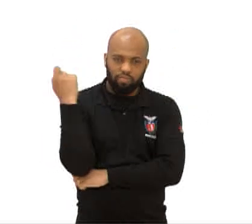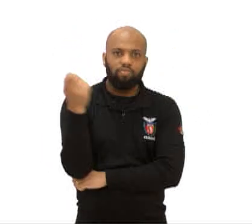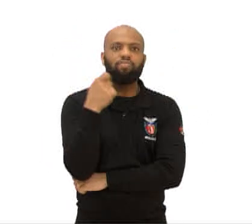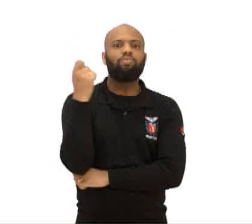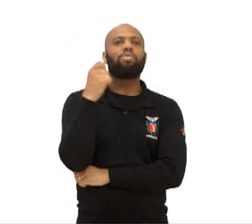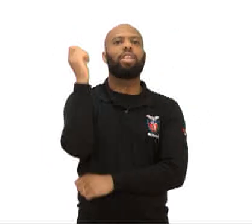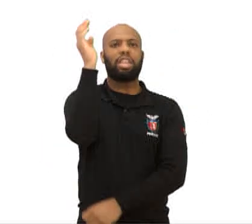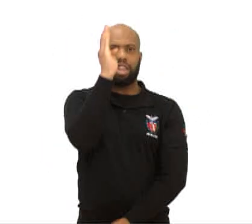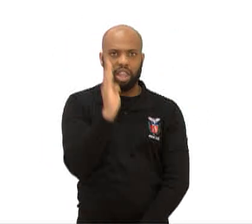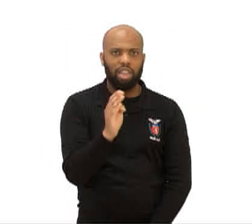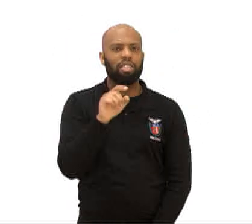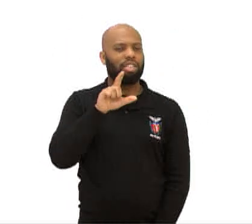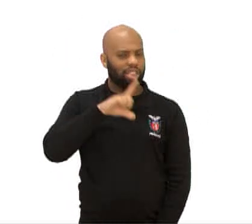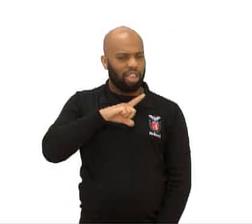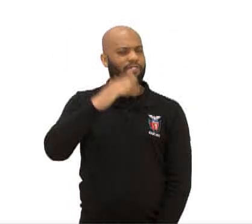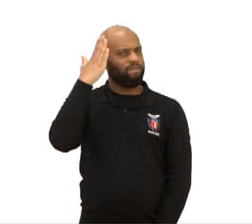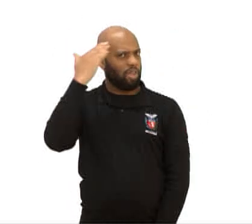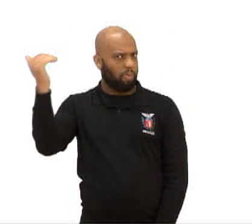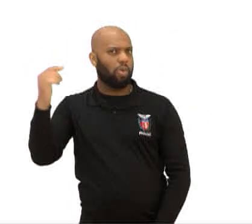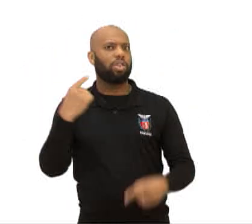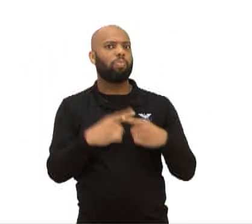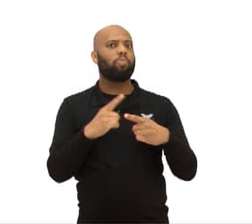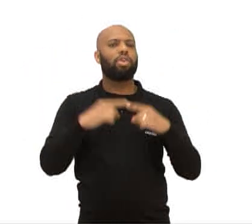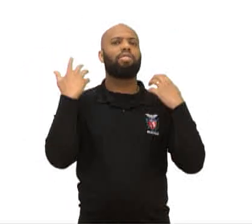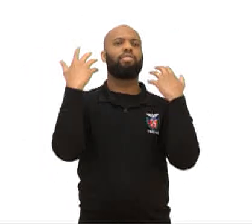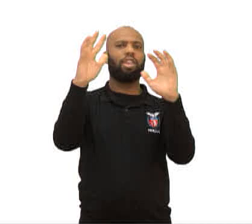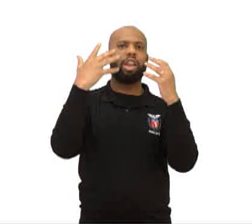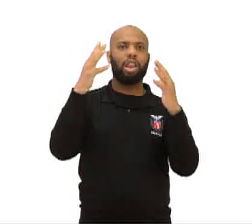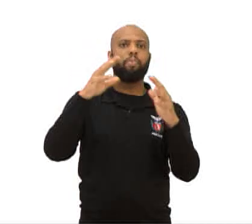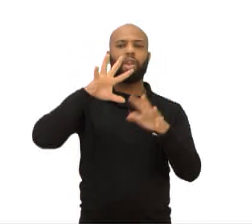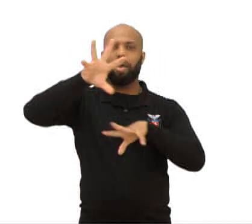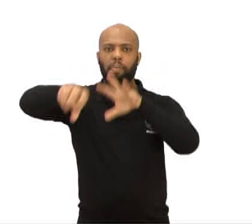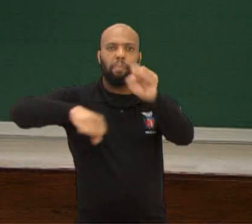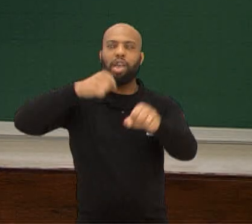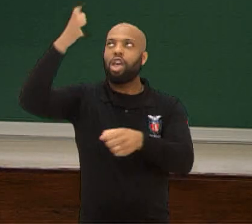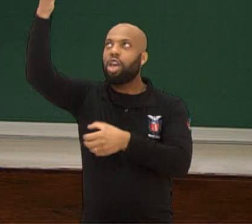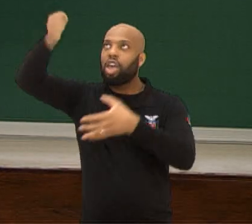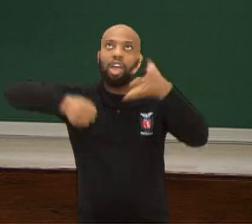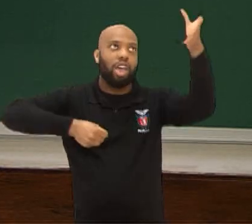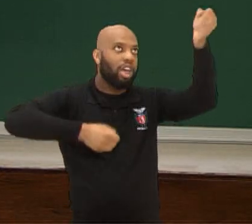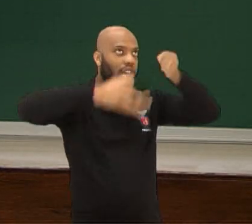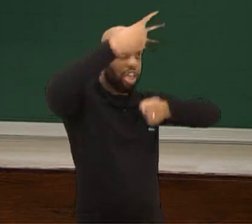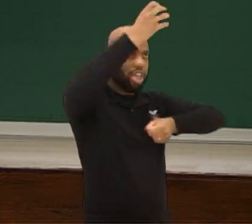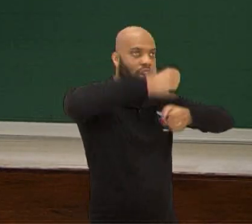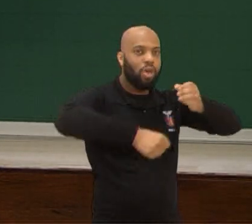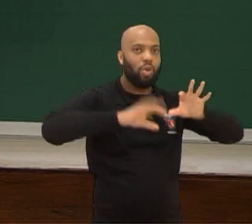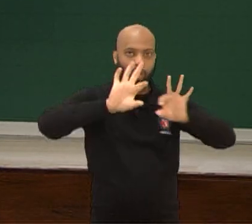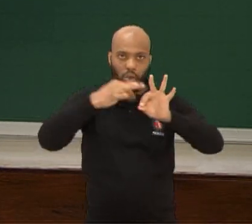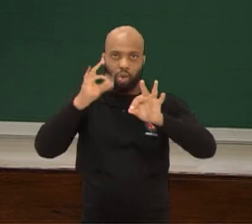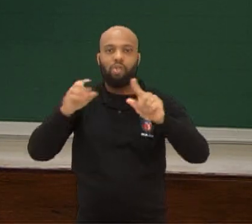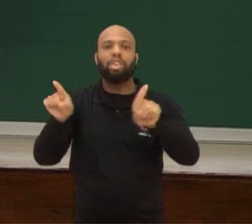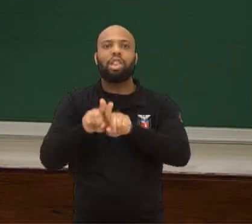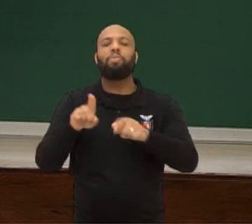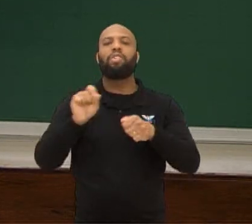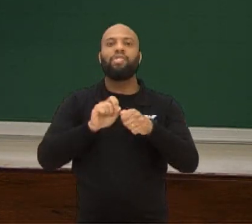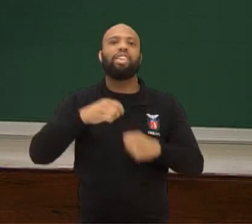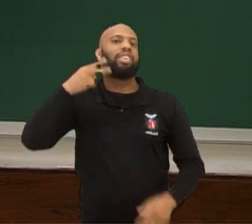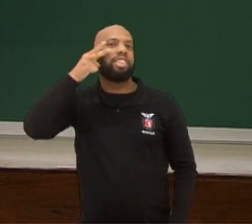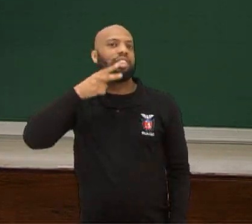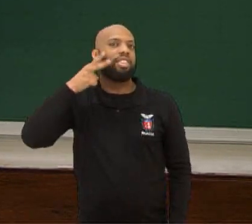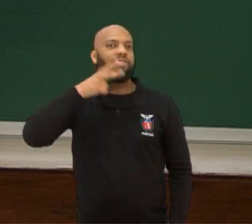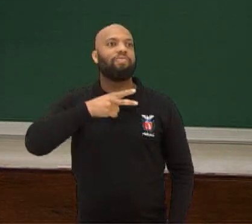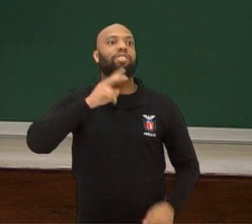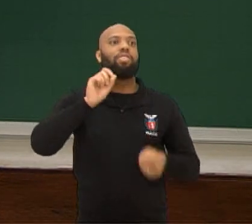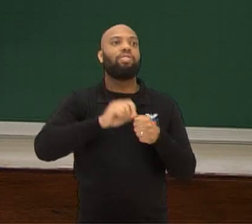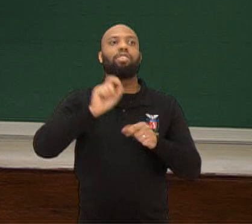festa nacional ali, que é para comemorar a colheita, enfim, a produção de vinho e tudo mais, realizada, e a origem